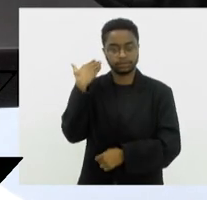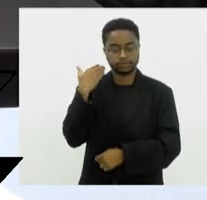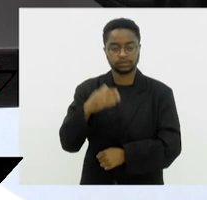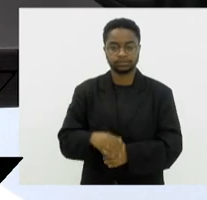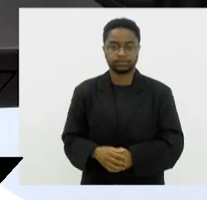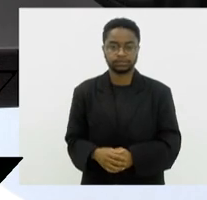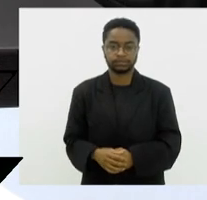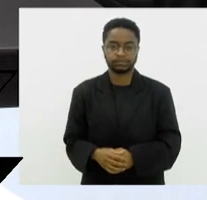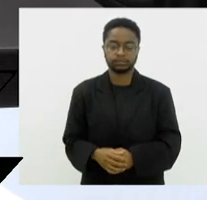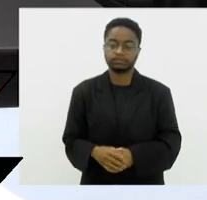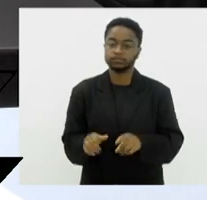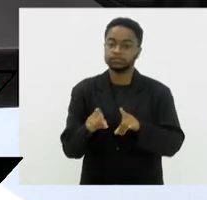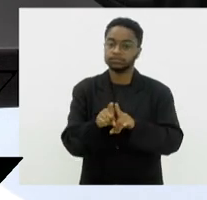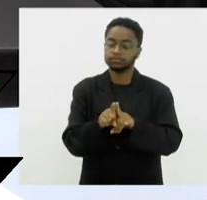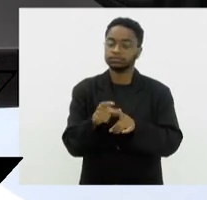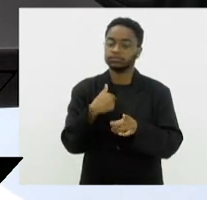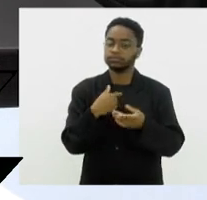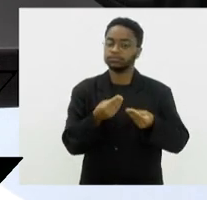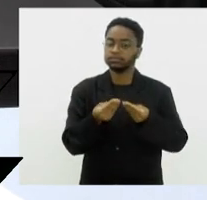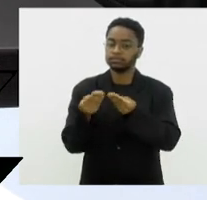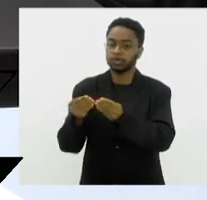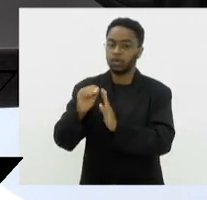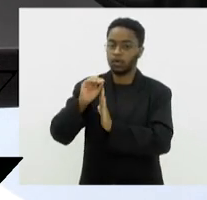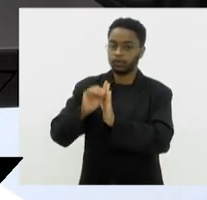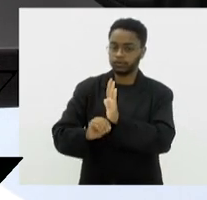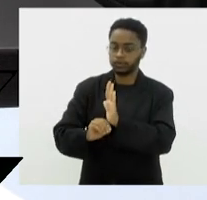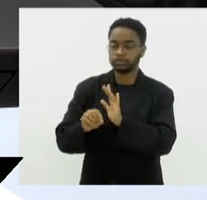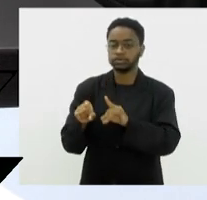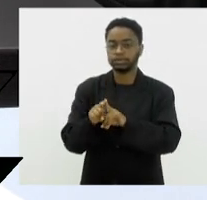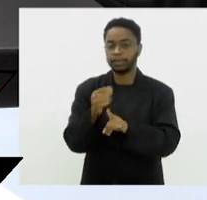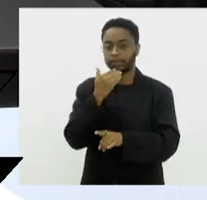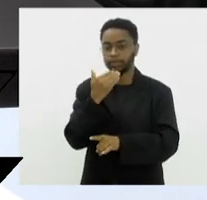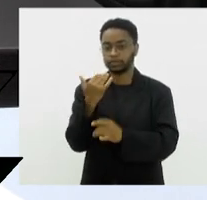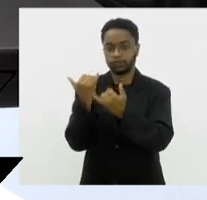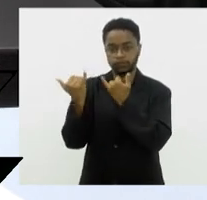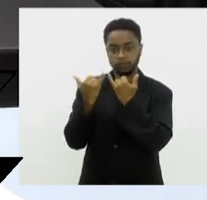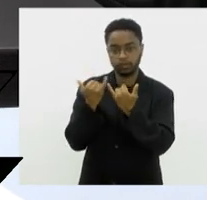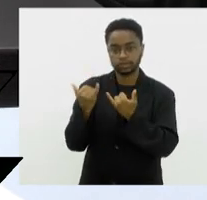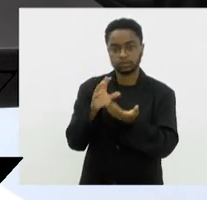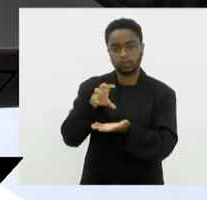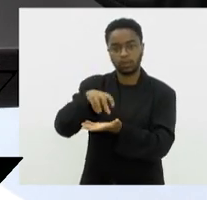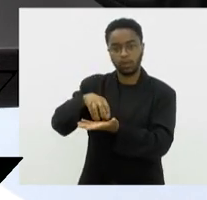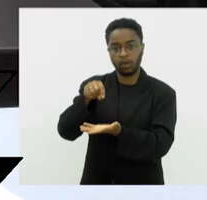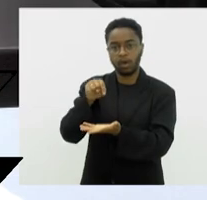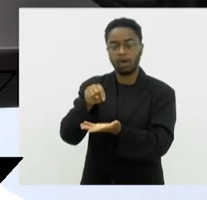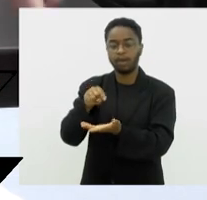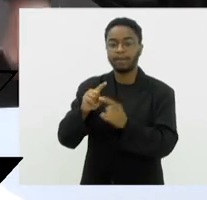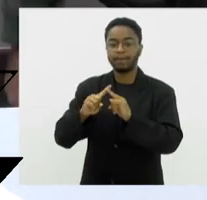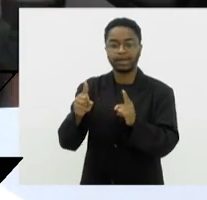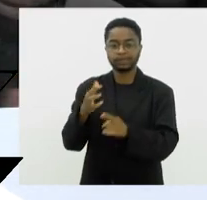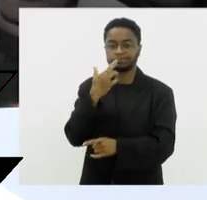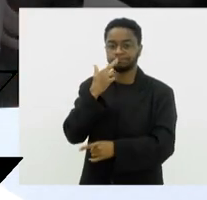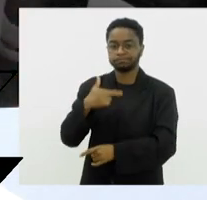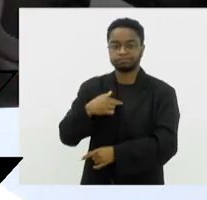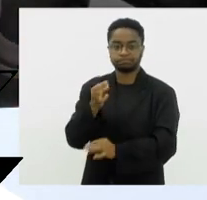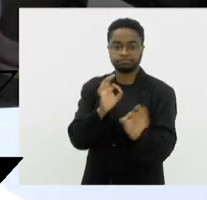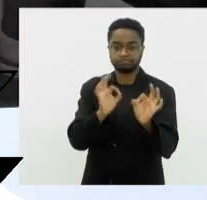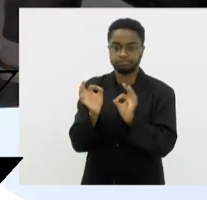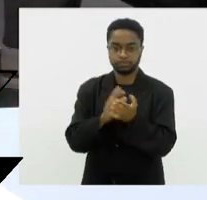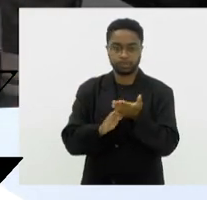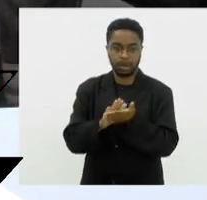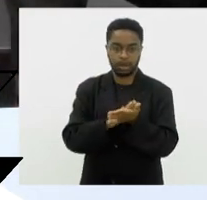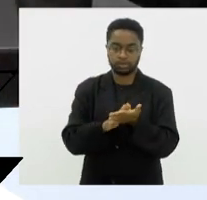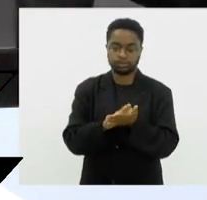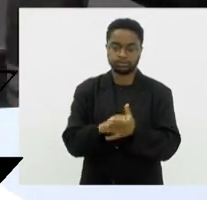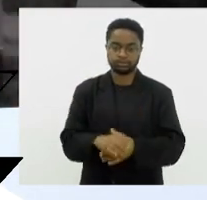e encaminhei ofício solicitando informação ao órgão e jamais obtive